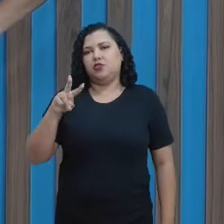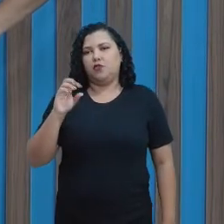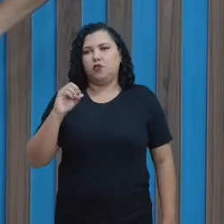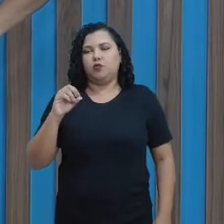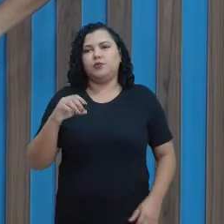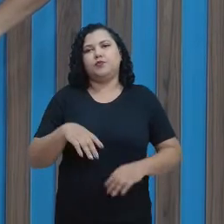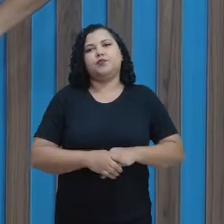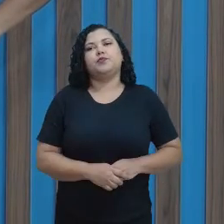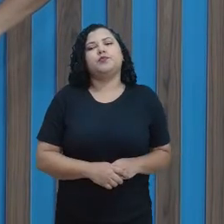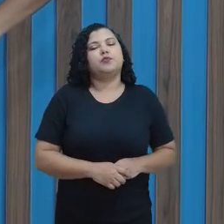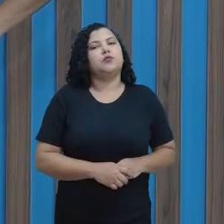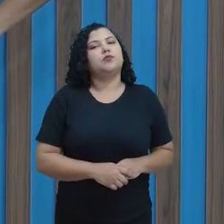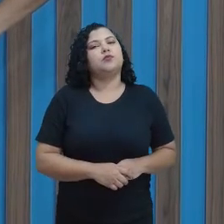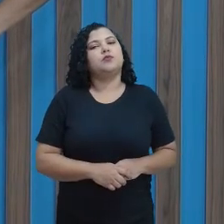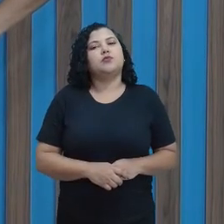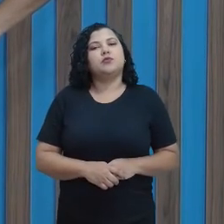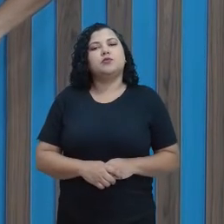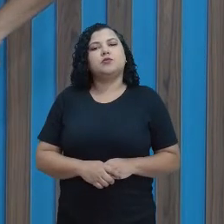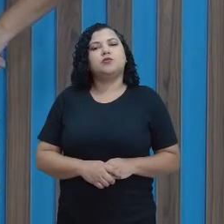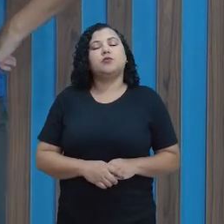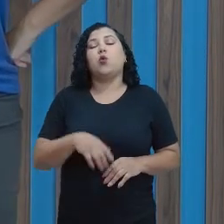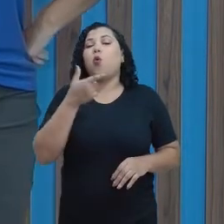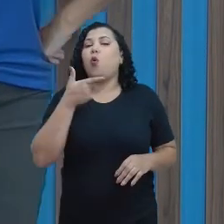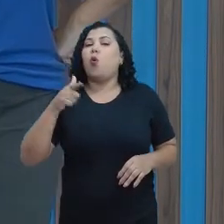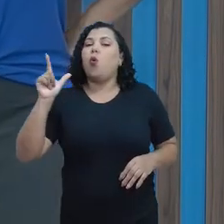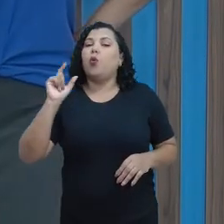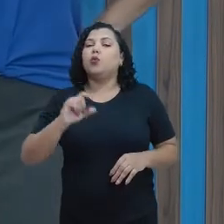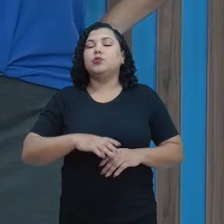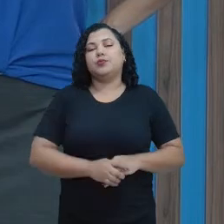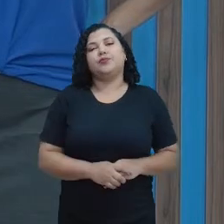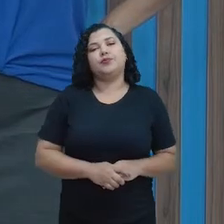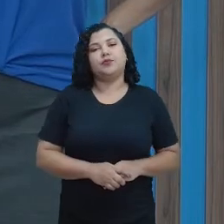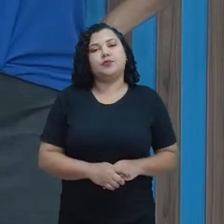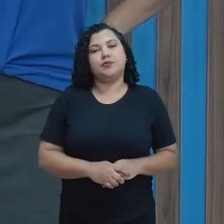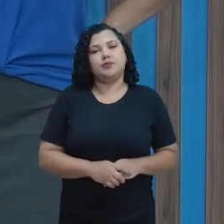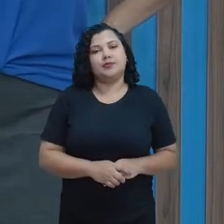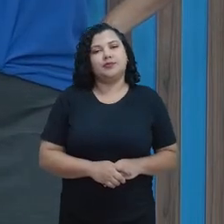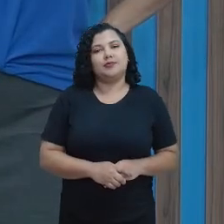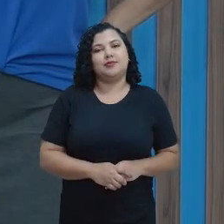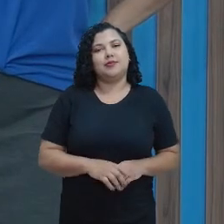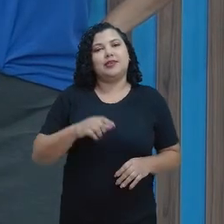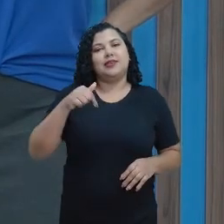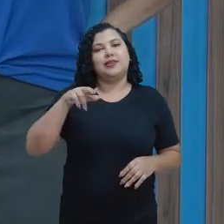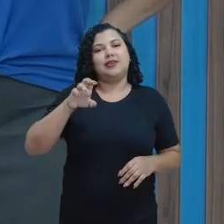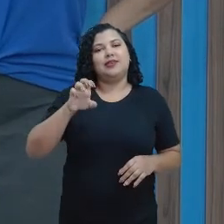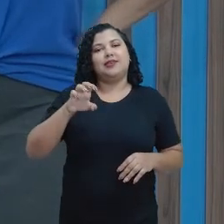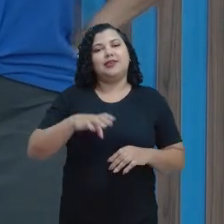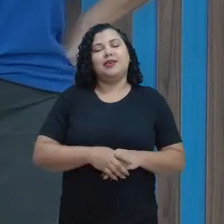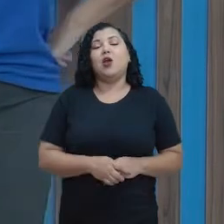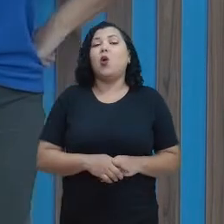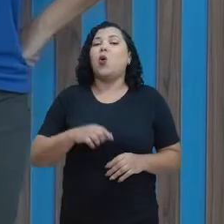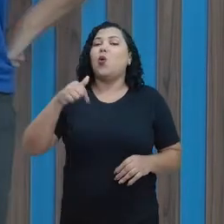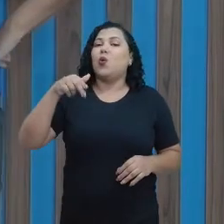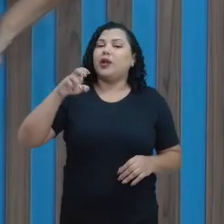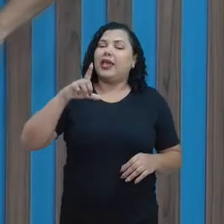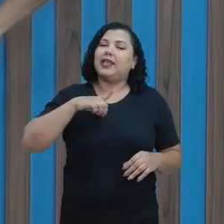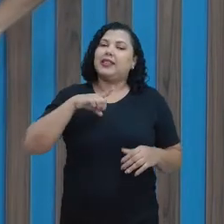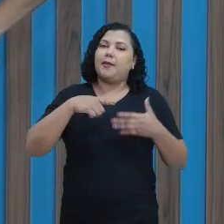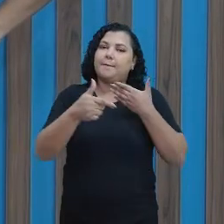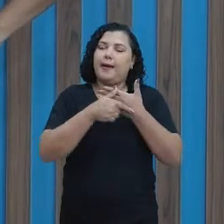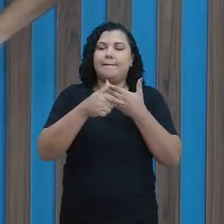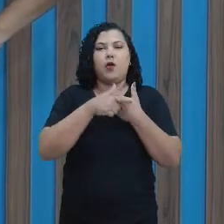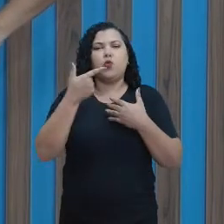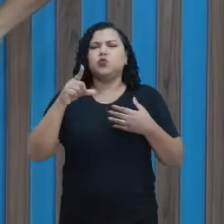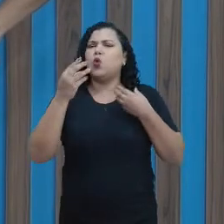que sabemos. Outro fato que sabemos é que o que possui outras funções. Então,